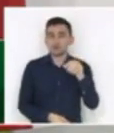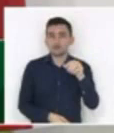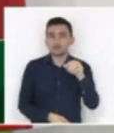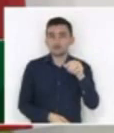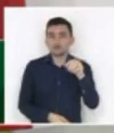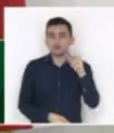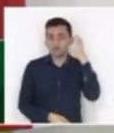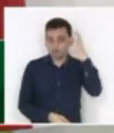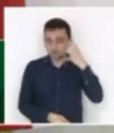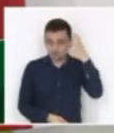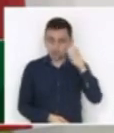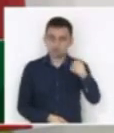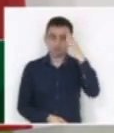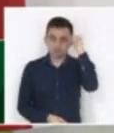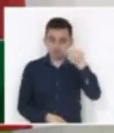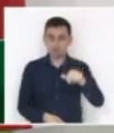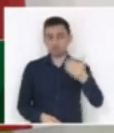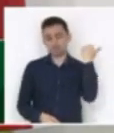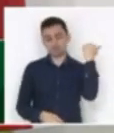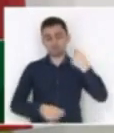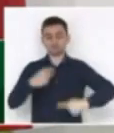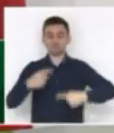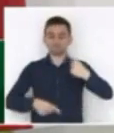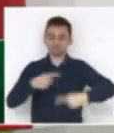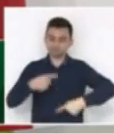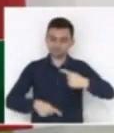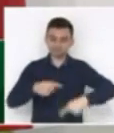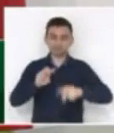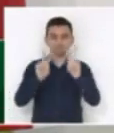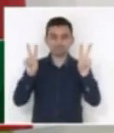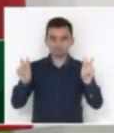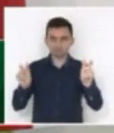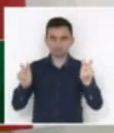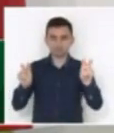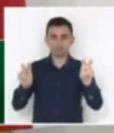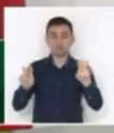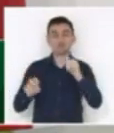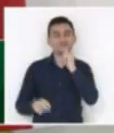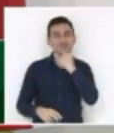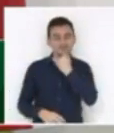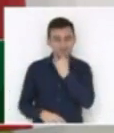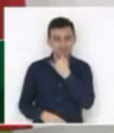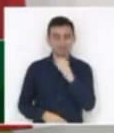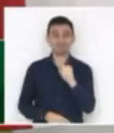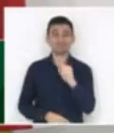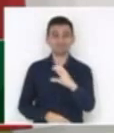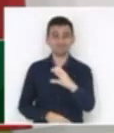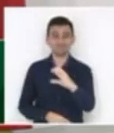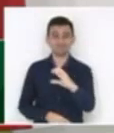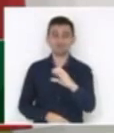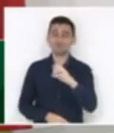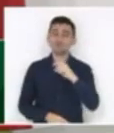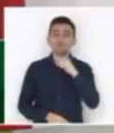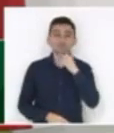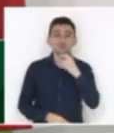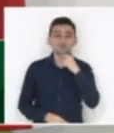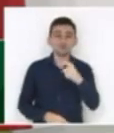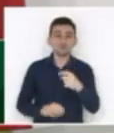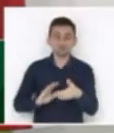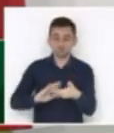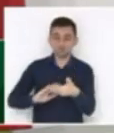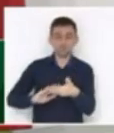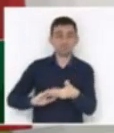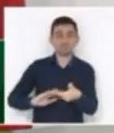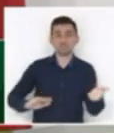muito debate sobre esse tema. Infelizmente, Santa Catarina não tira esse documento assinado da